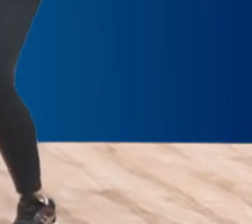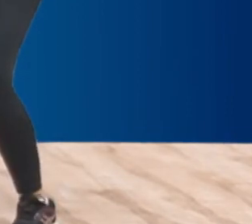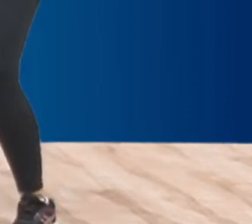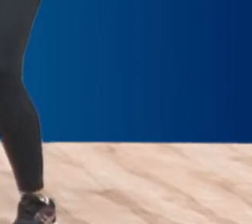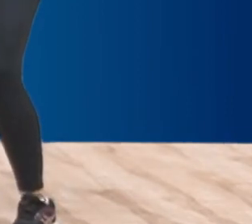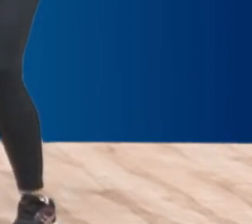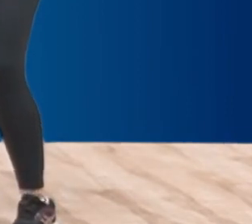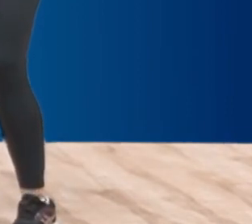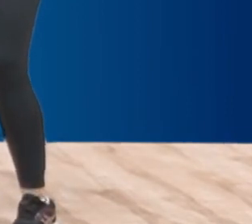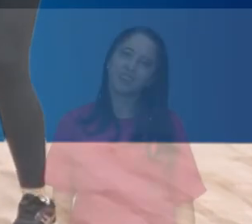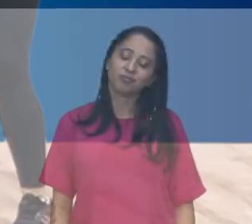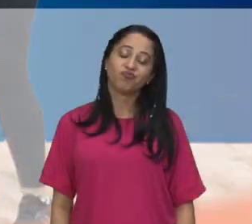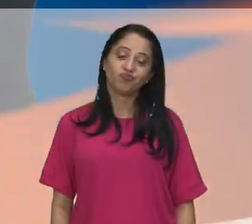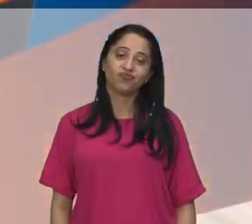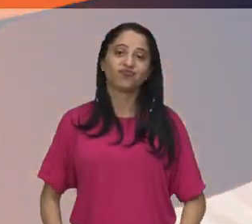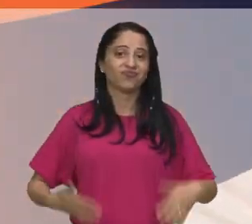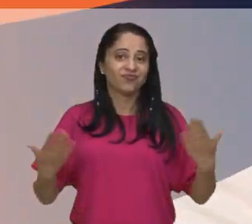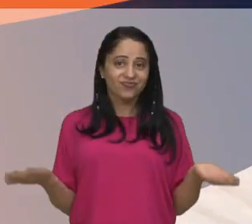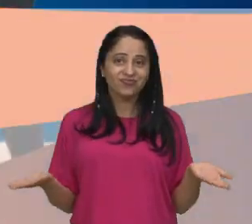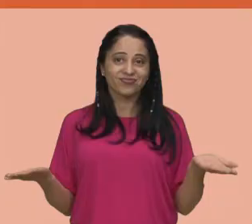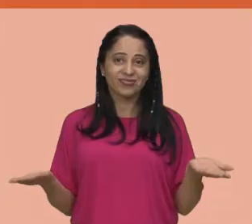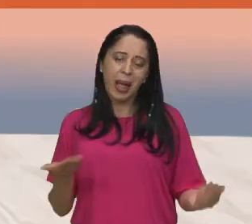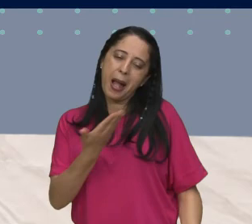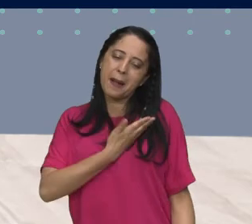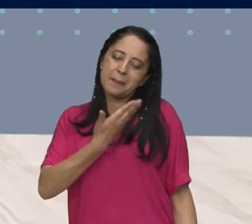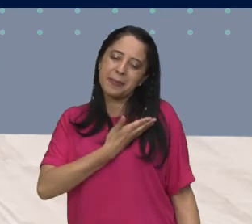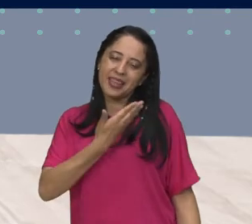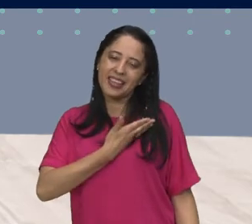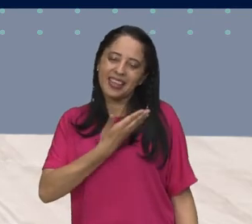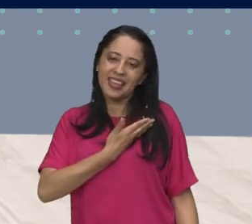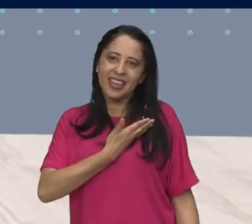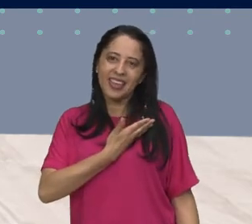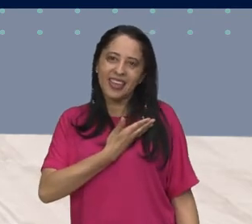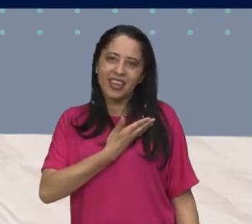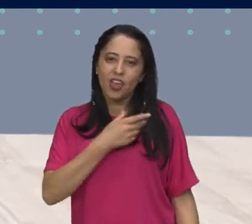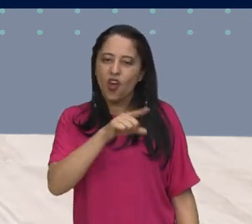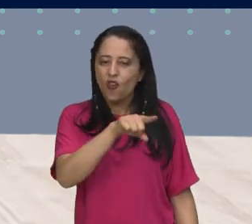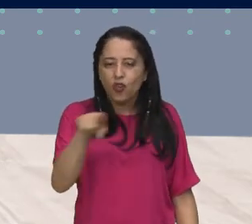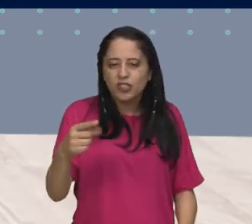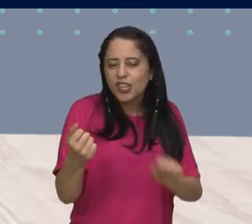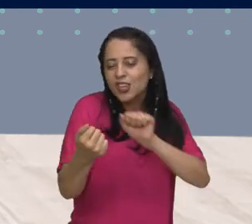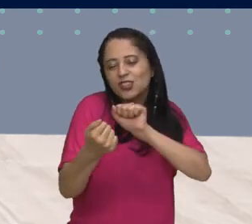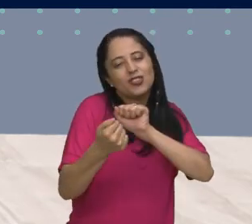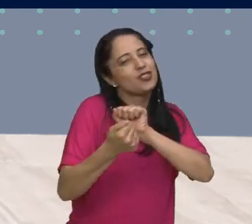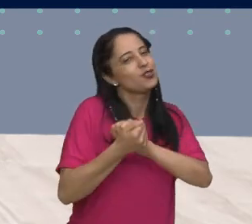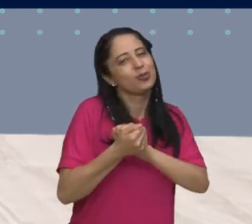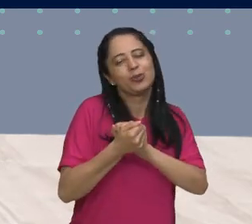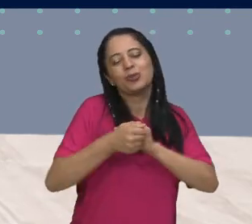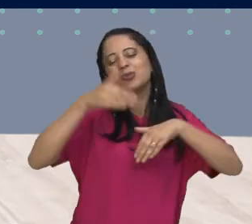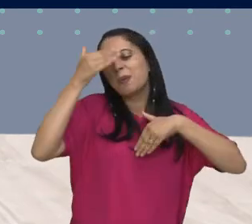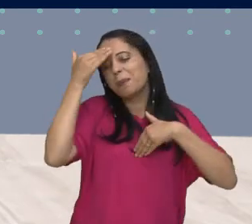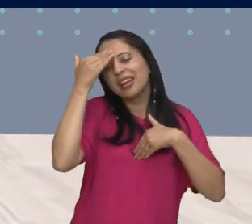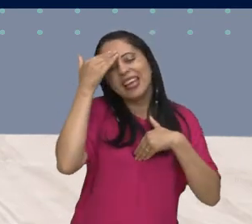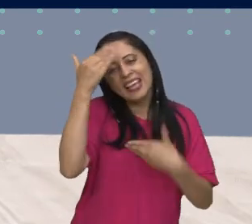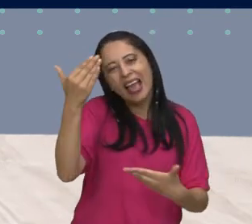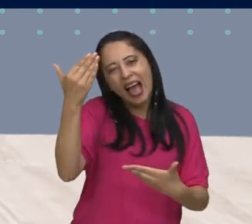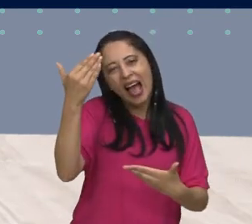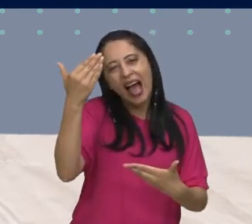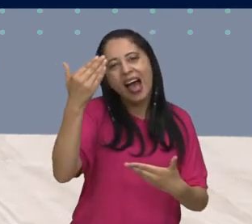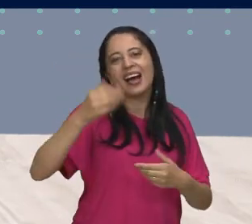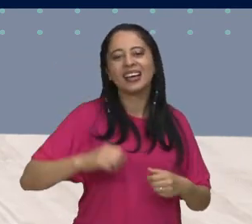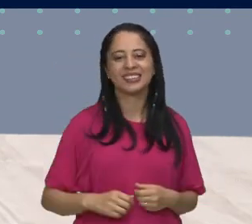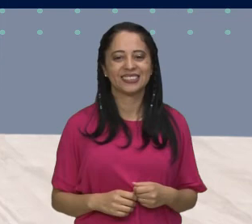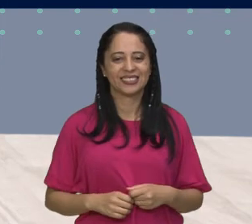ploque, ploque. Oh, minha galera maravilhosa! Ficaram